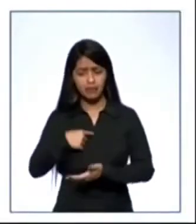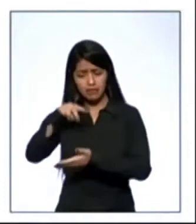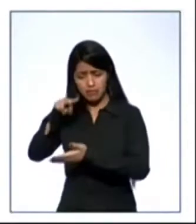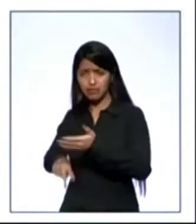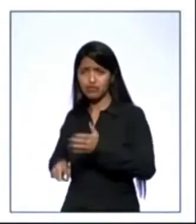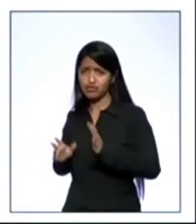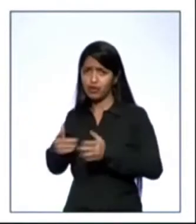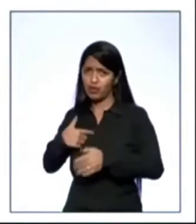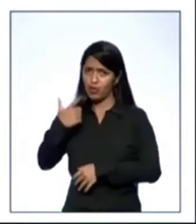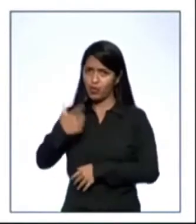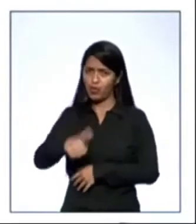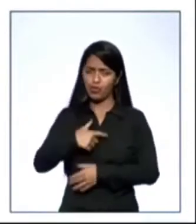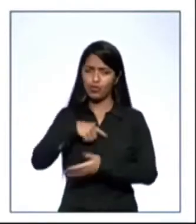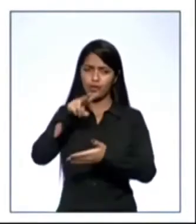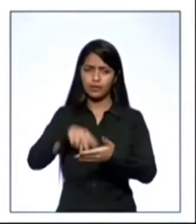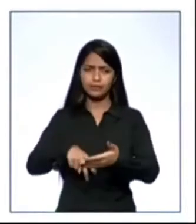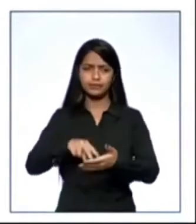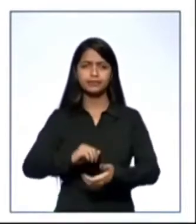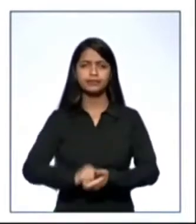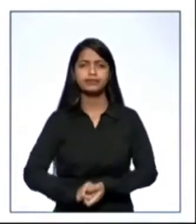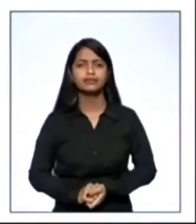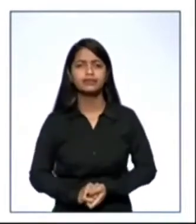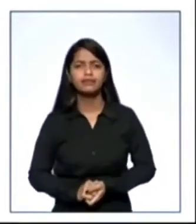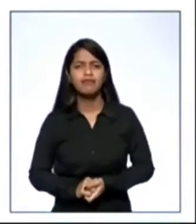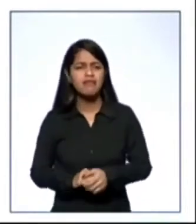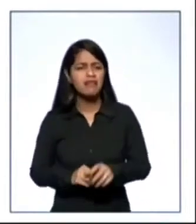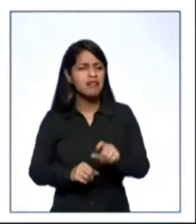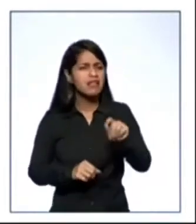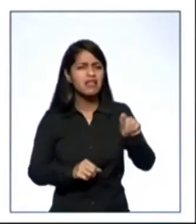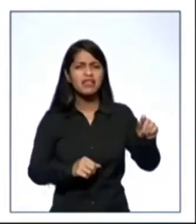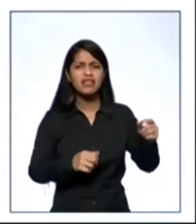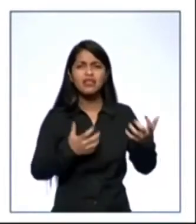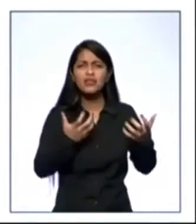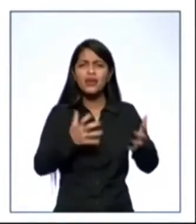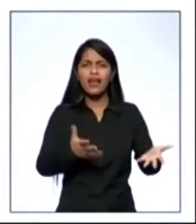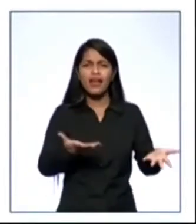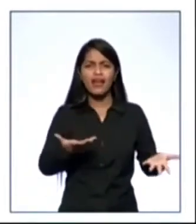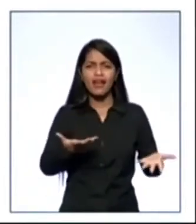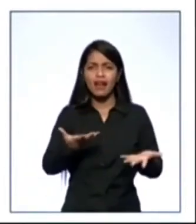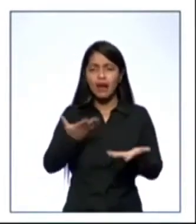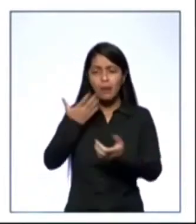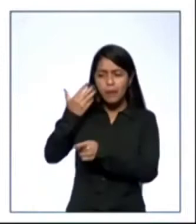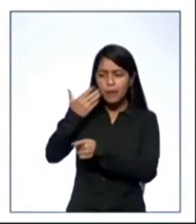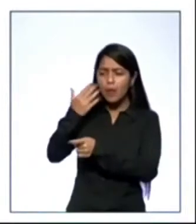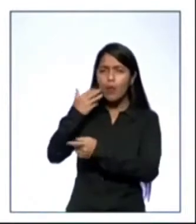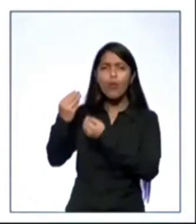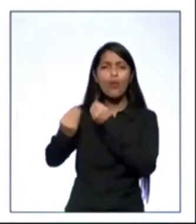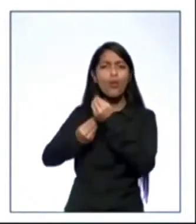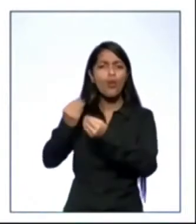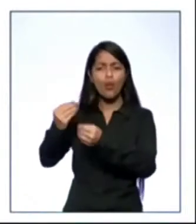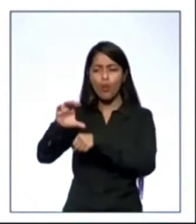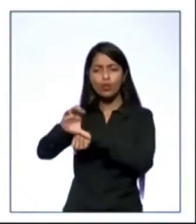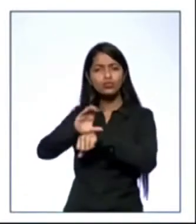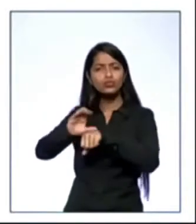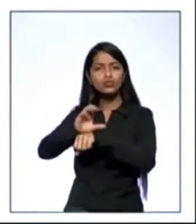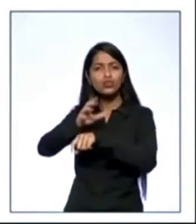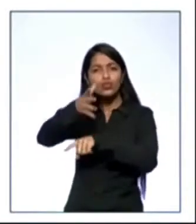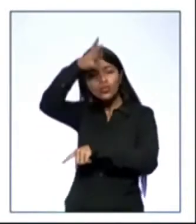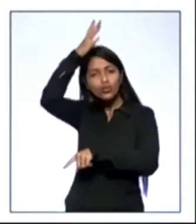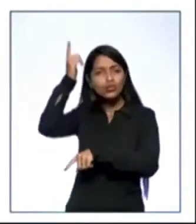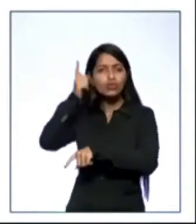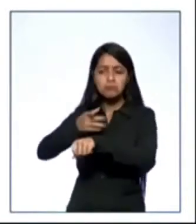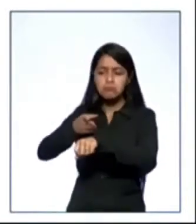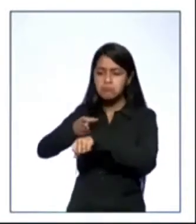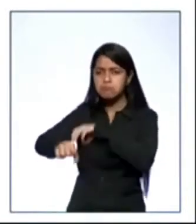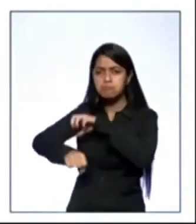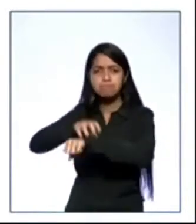novo. Pois quem seria tão inútil ou indolente a ponto de não desejar saber como e sob que espécie de constituição os romanos conseguiram,